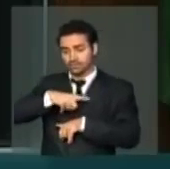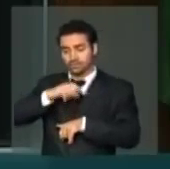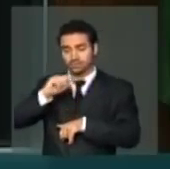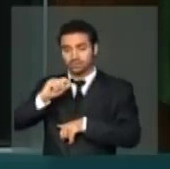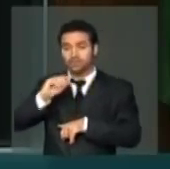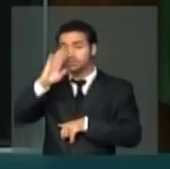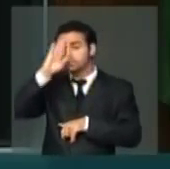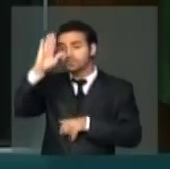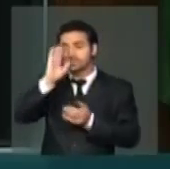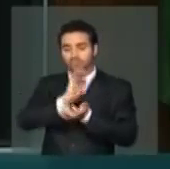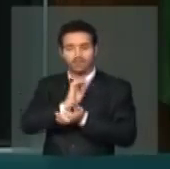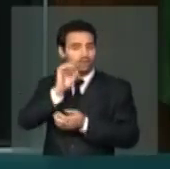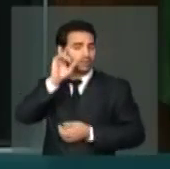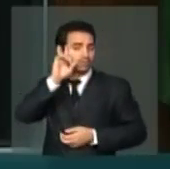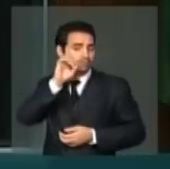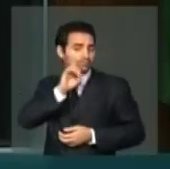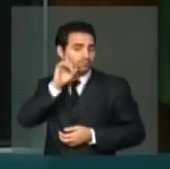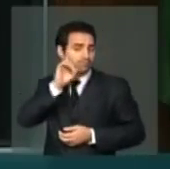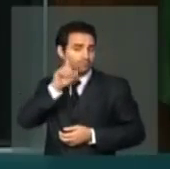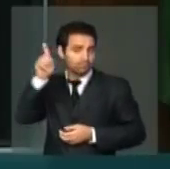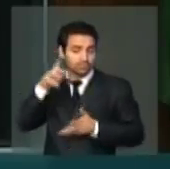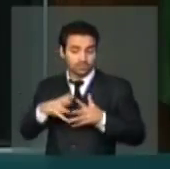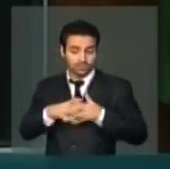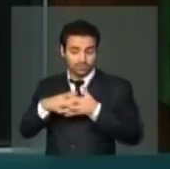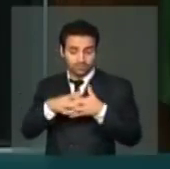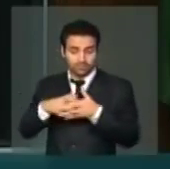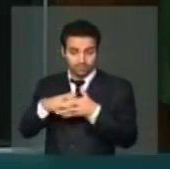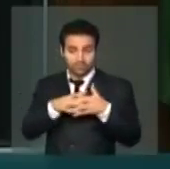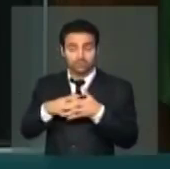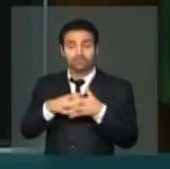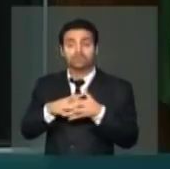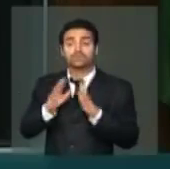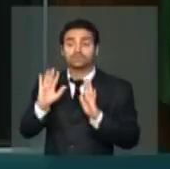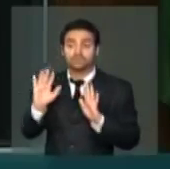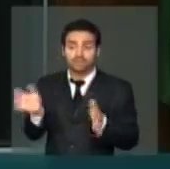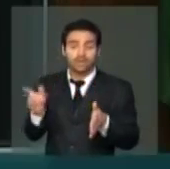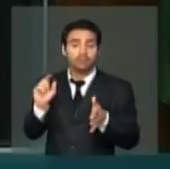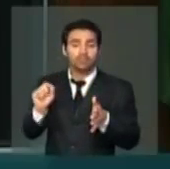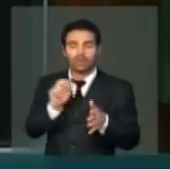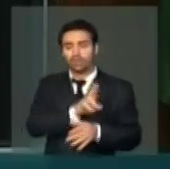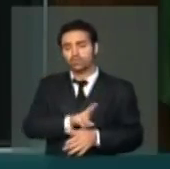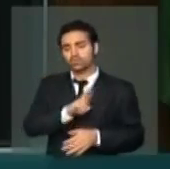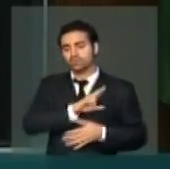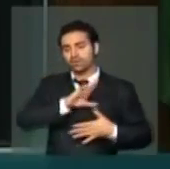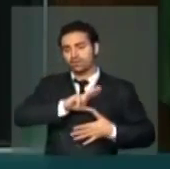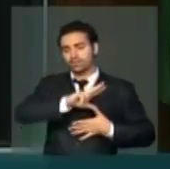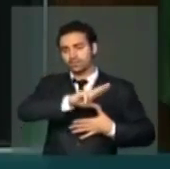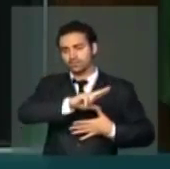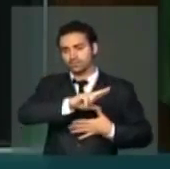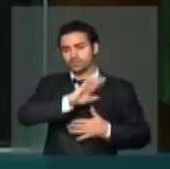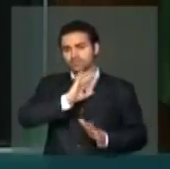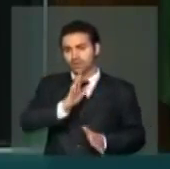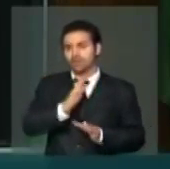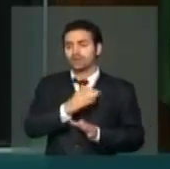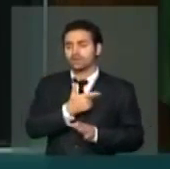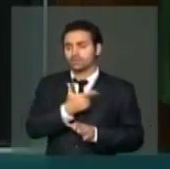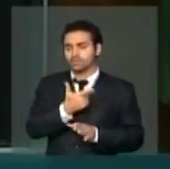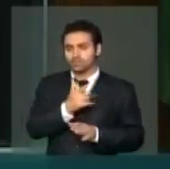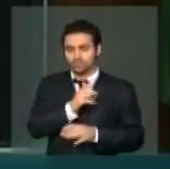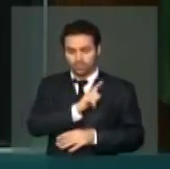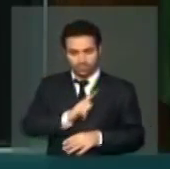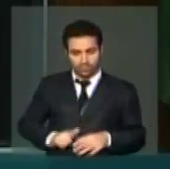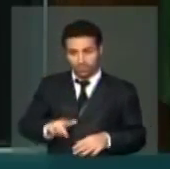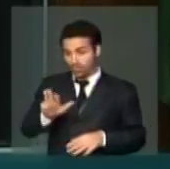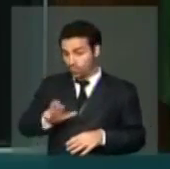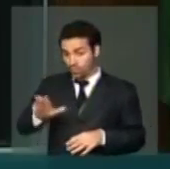particularmente os Estados Unidos, que tiveram sempre na América do Sul o seu quintal, estavam desde o governo Lula em discordância com